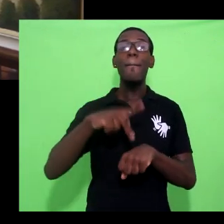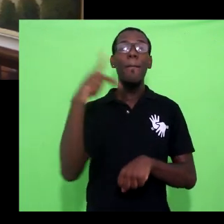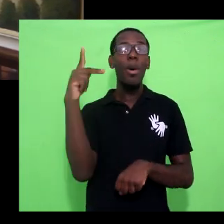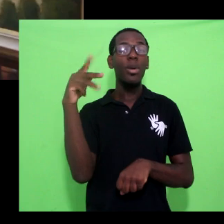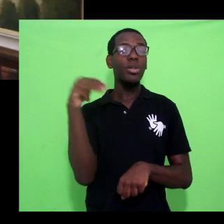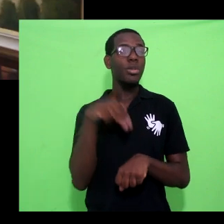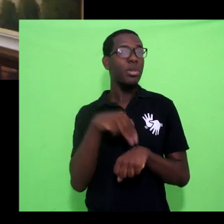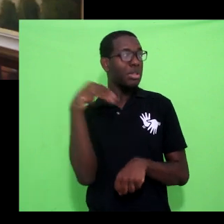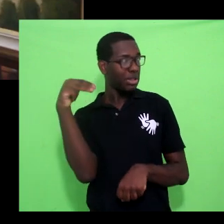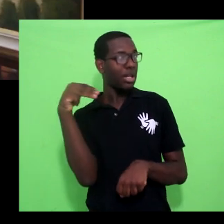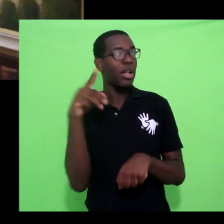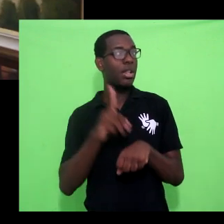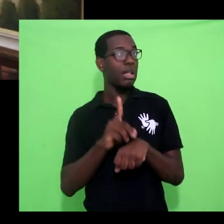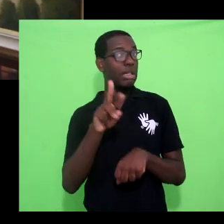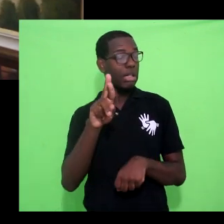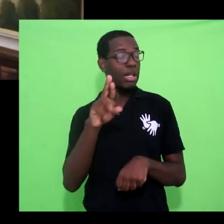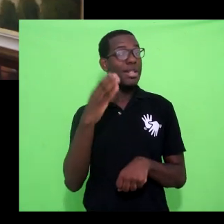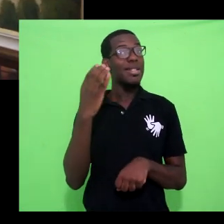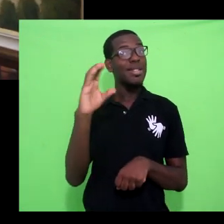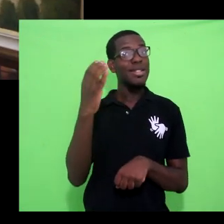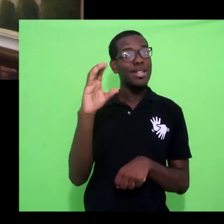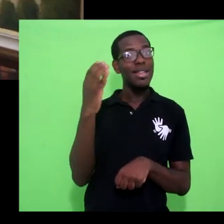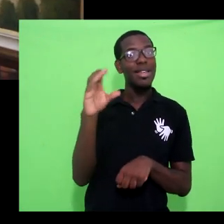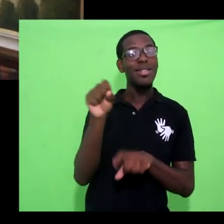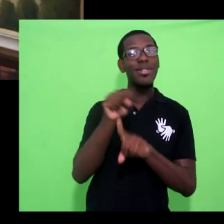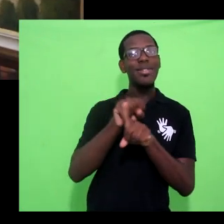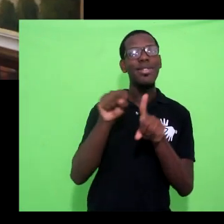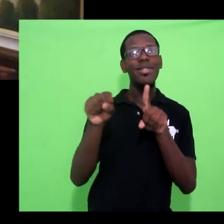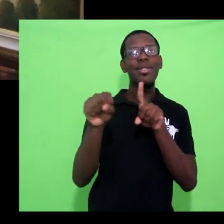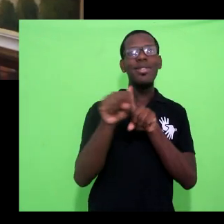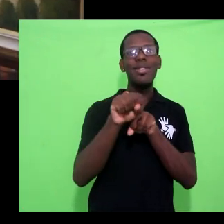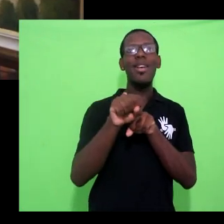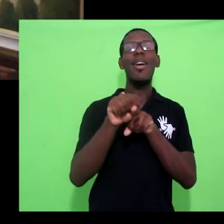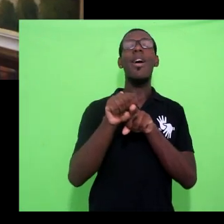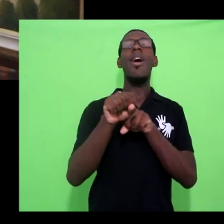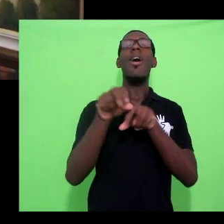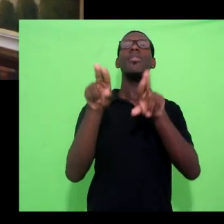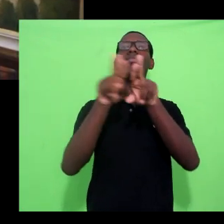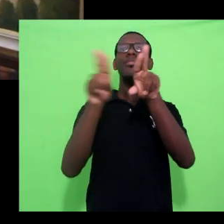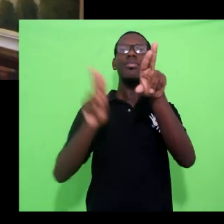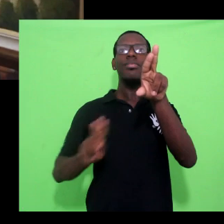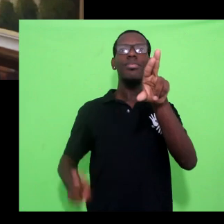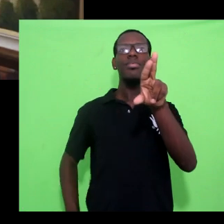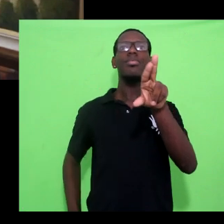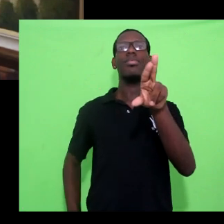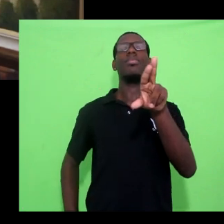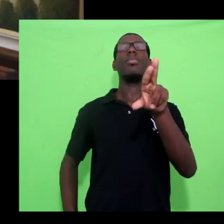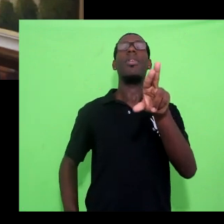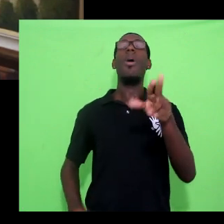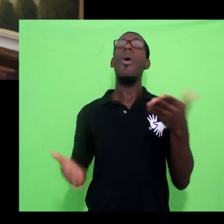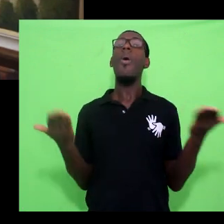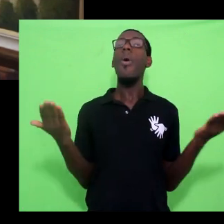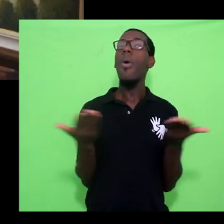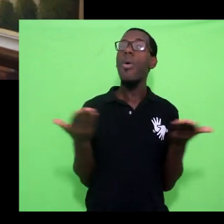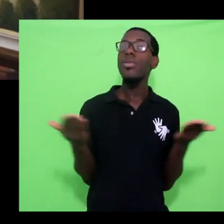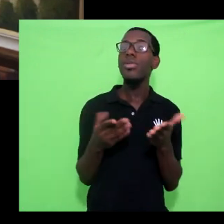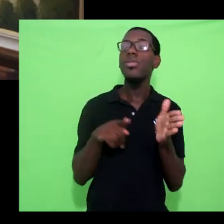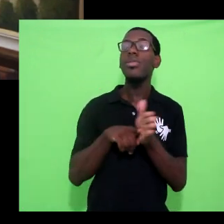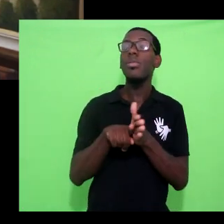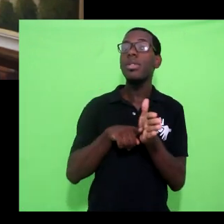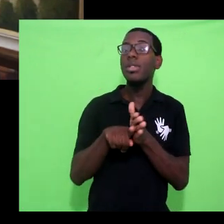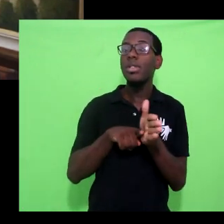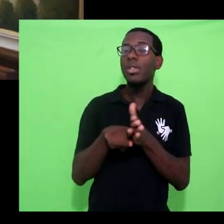deixar de ser Nova Iguaçu, e eu sou formado em História, tenho pós-graduação, mestrado e doutorado em